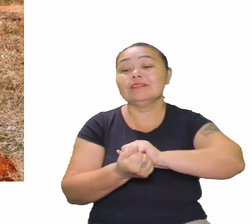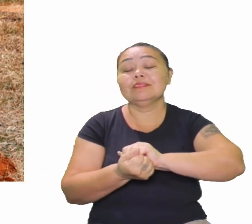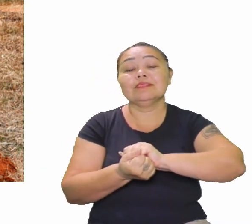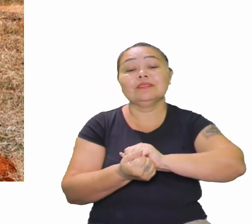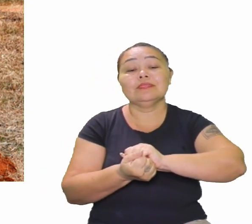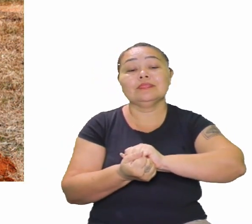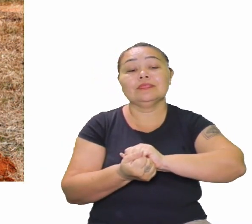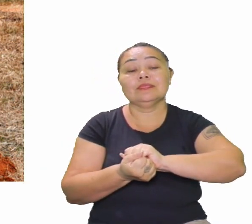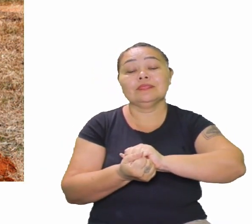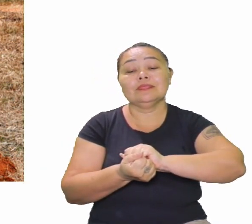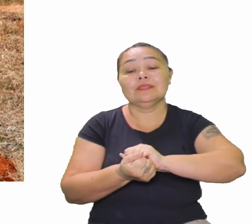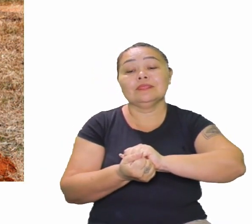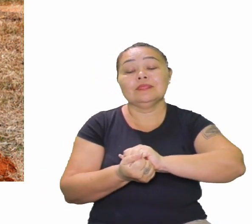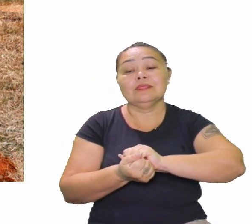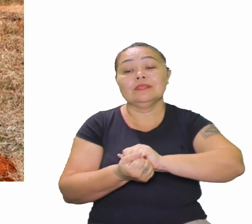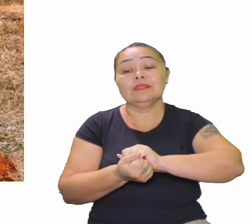né?